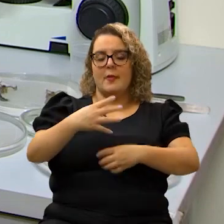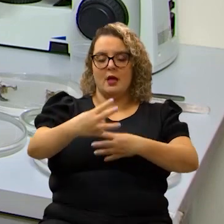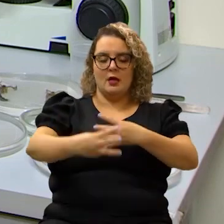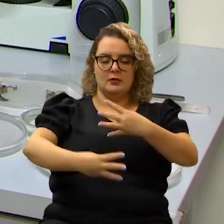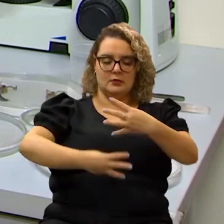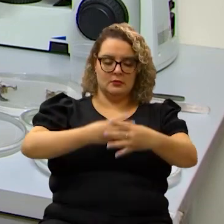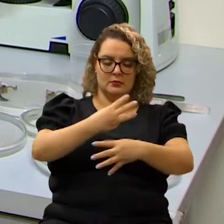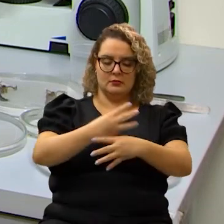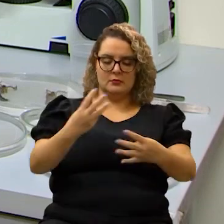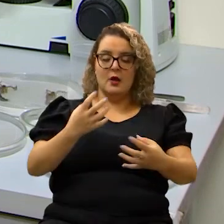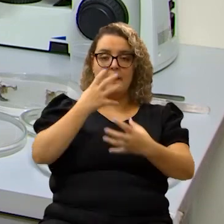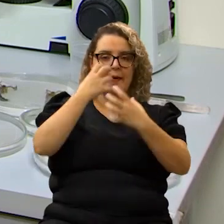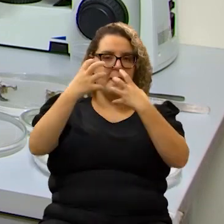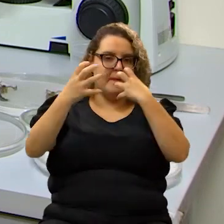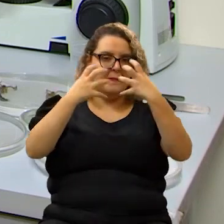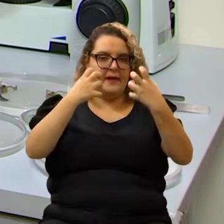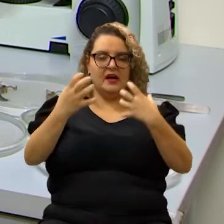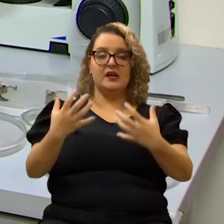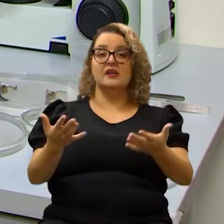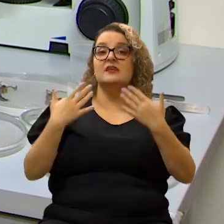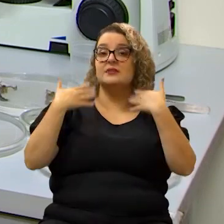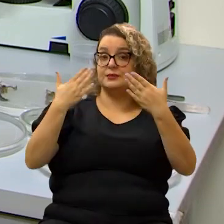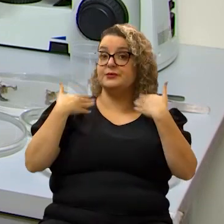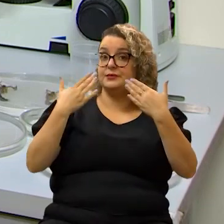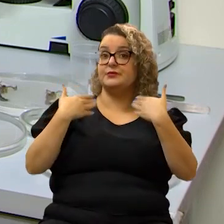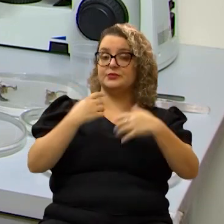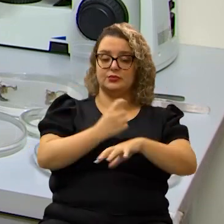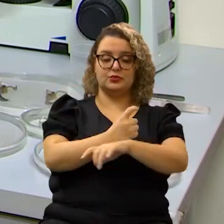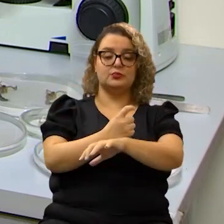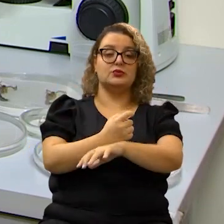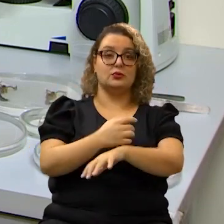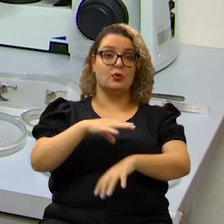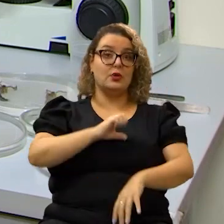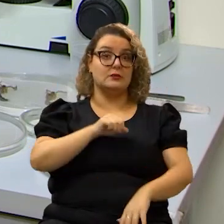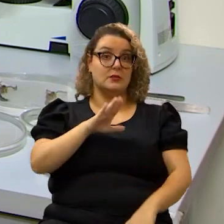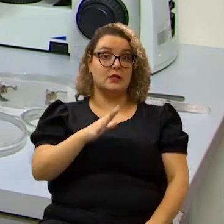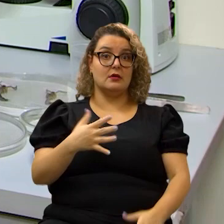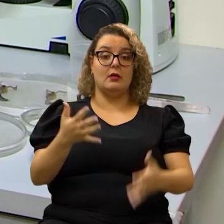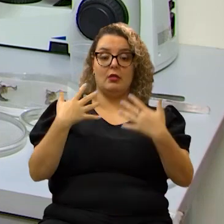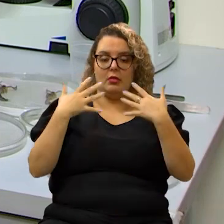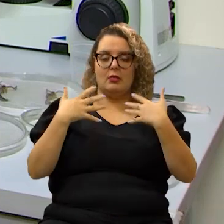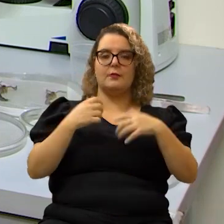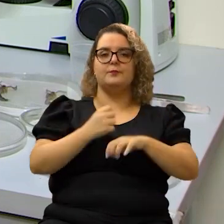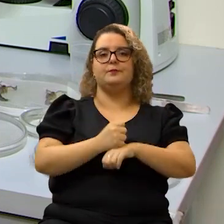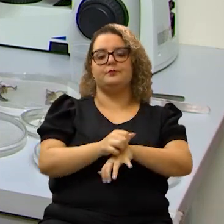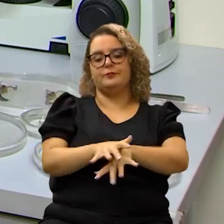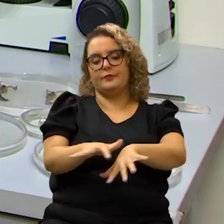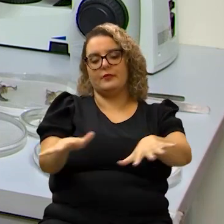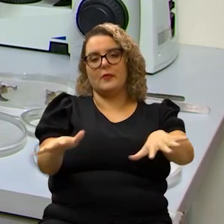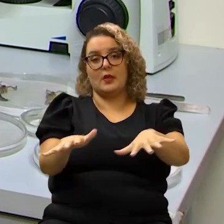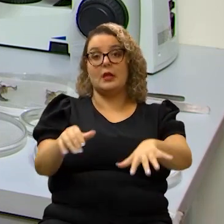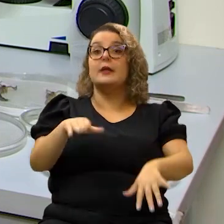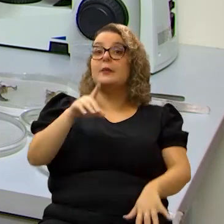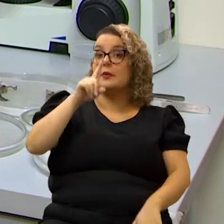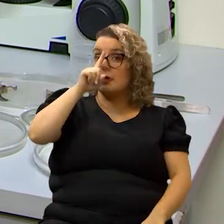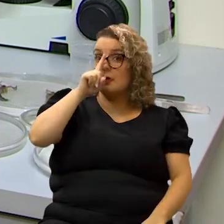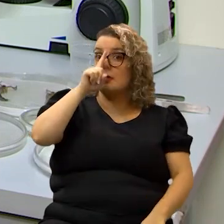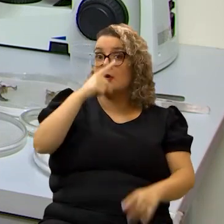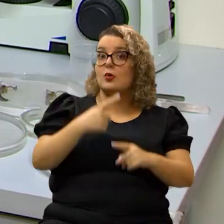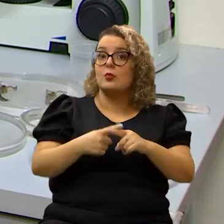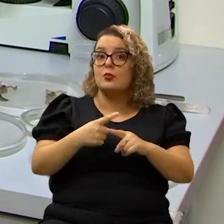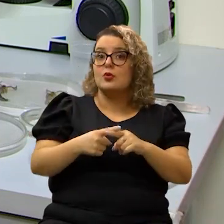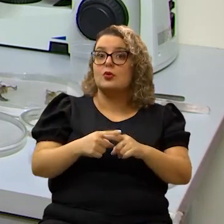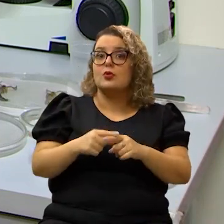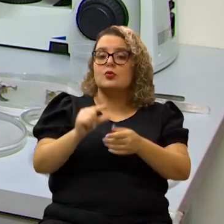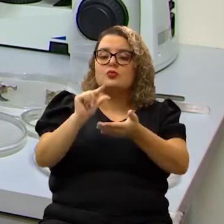no primavera-verão, tá? Que é a época mais quente, a época que o escorpião gosta mais, é mais quente, ele vai se reproduzir. E é uma época